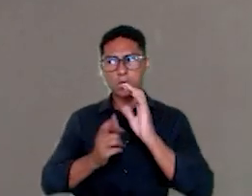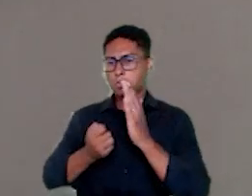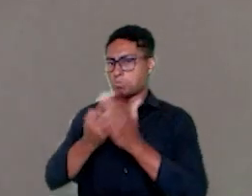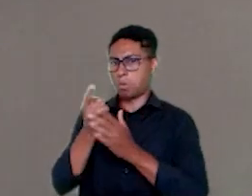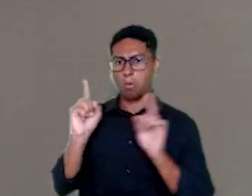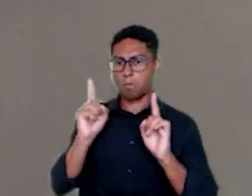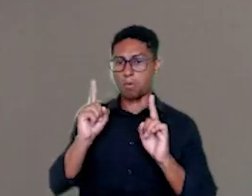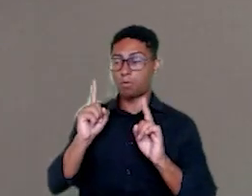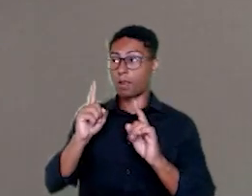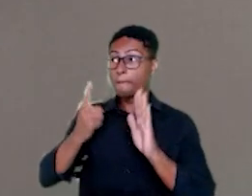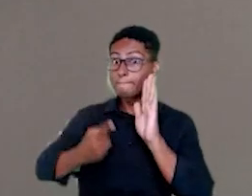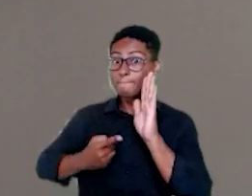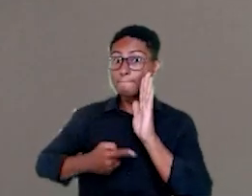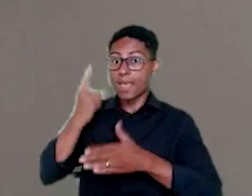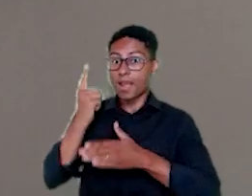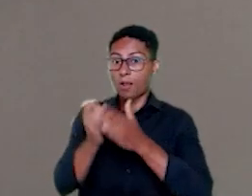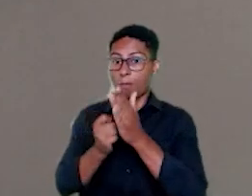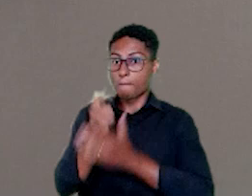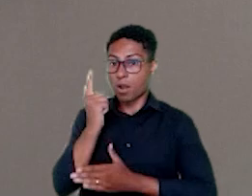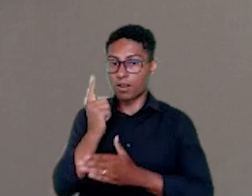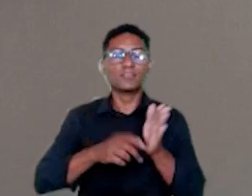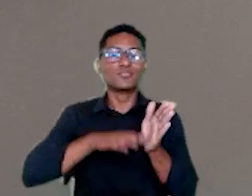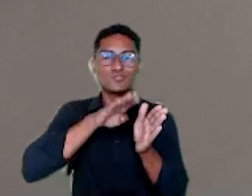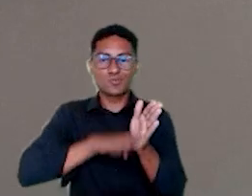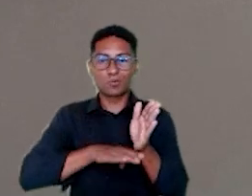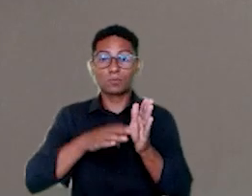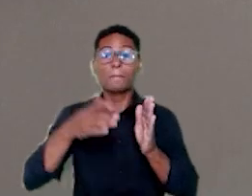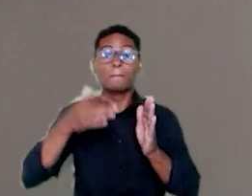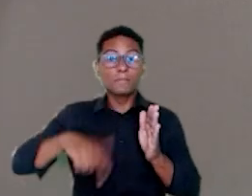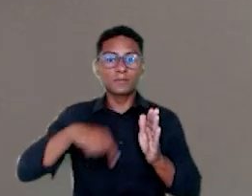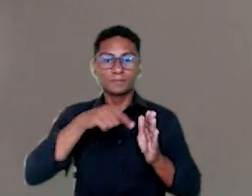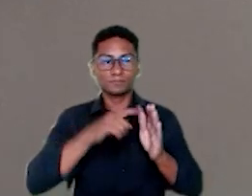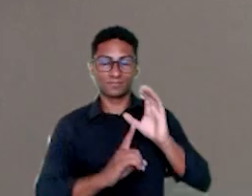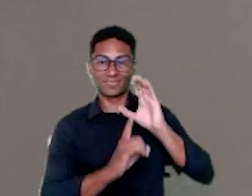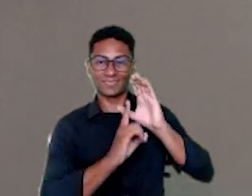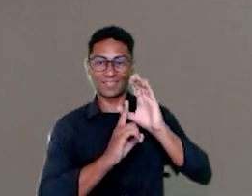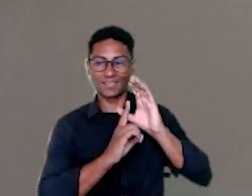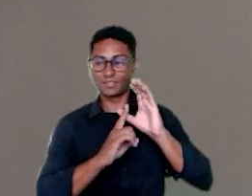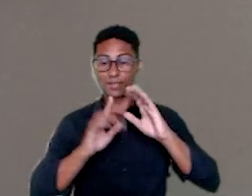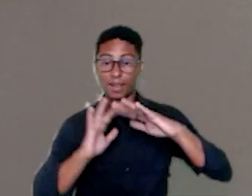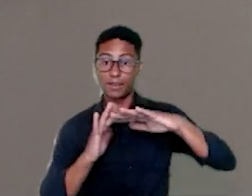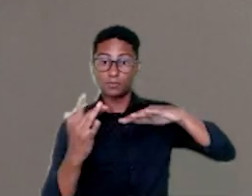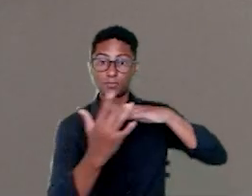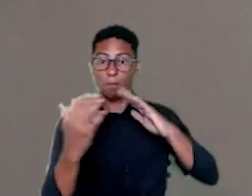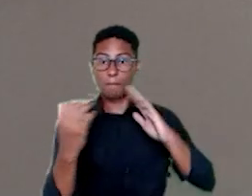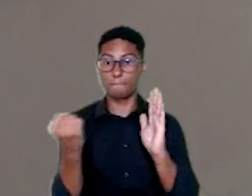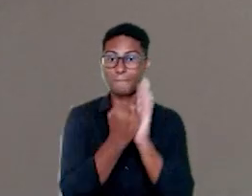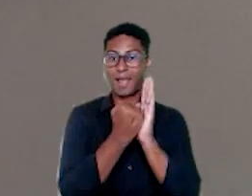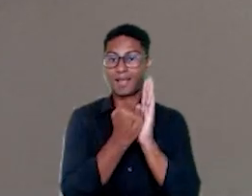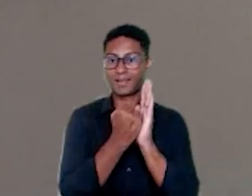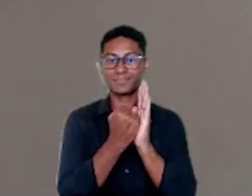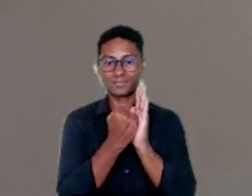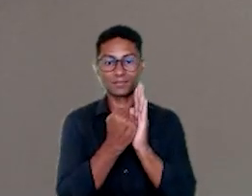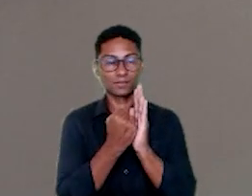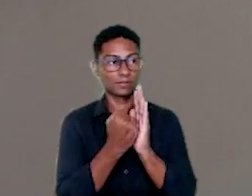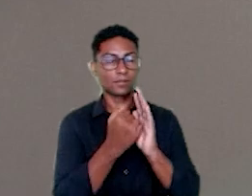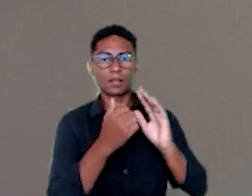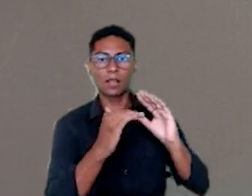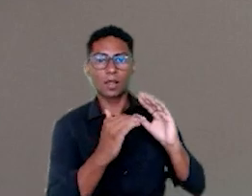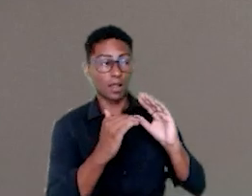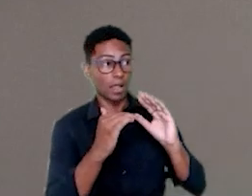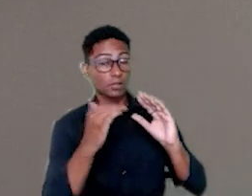sua primeira compra e também para aqueles clientes que marcam a gente. Então, marcou, a gente envia automaticamente ali no direct um cupom